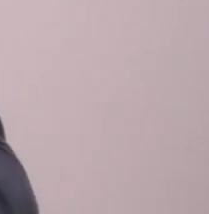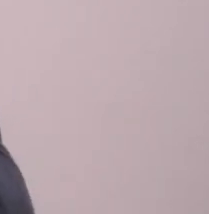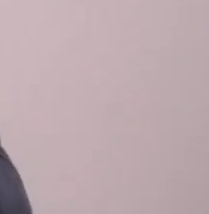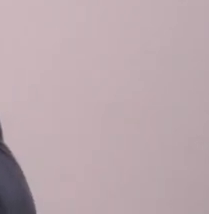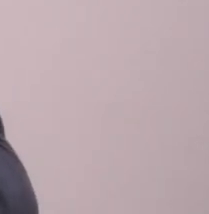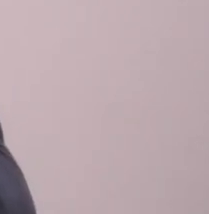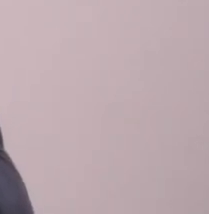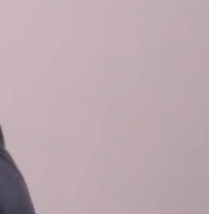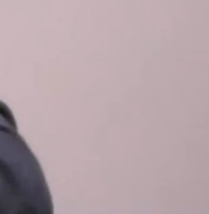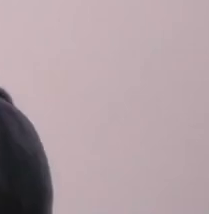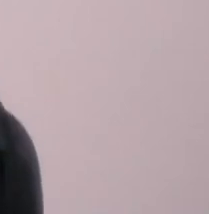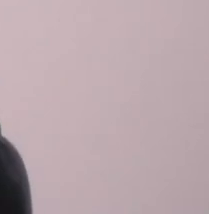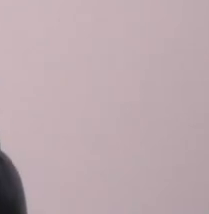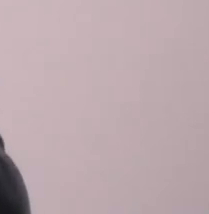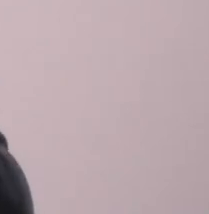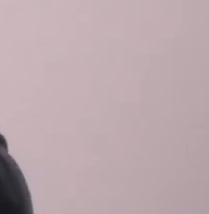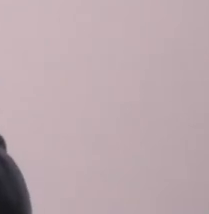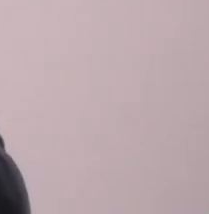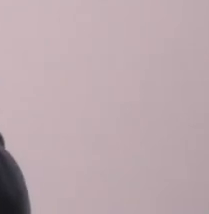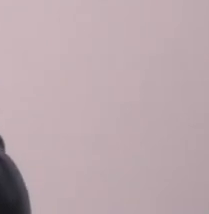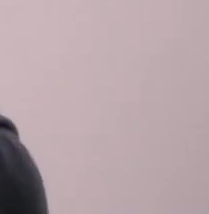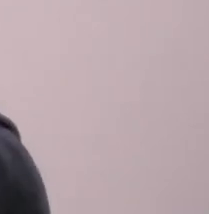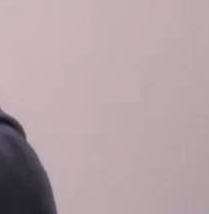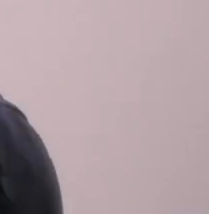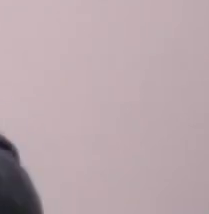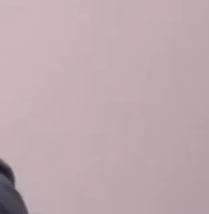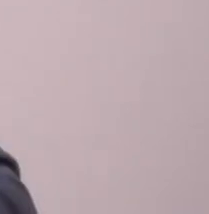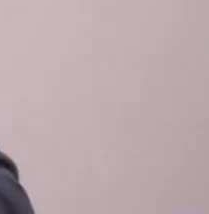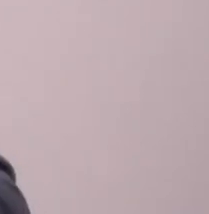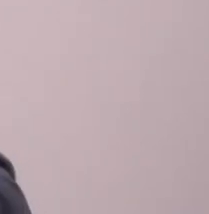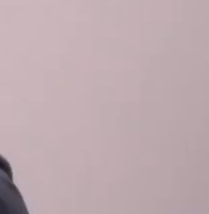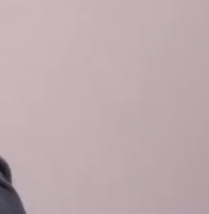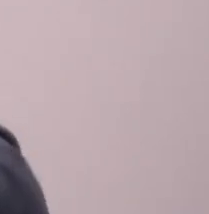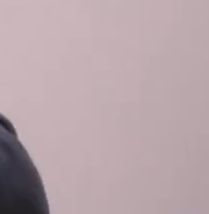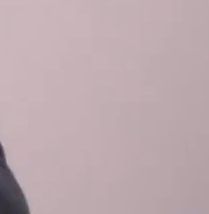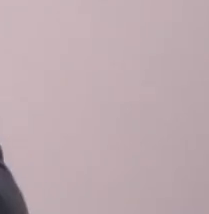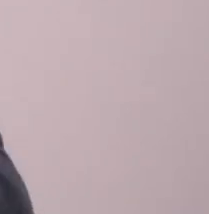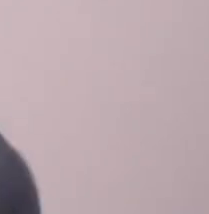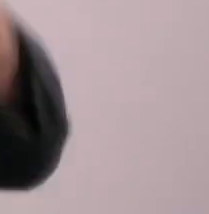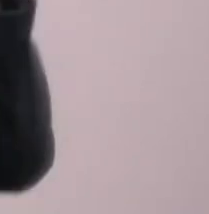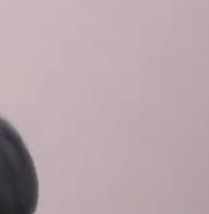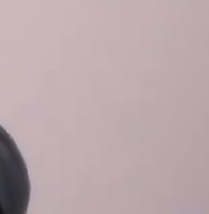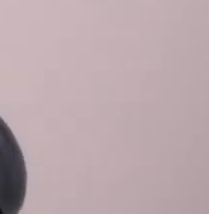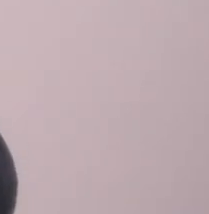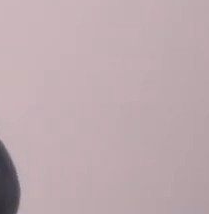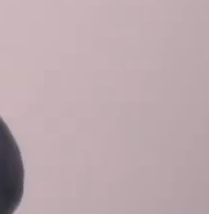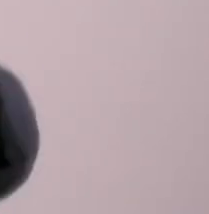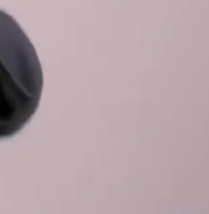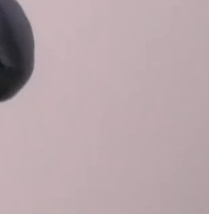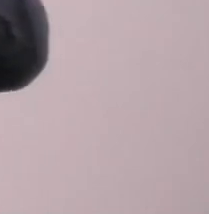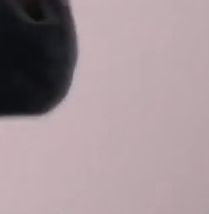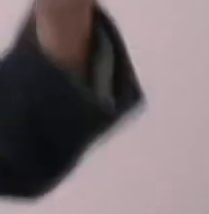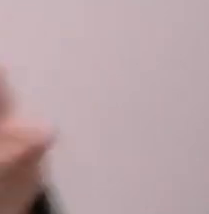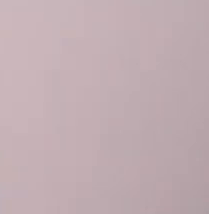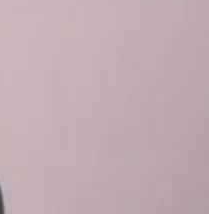não é incorporado, eu não voto a favor. Eu só voto a favor o projeto tendo